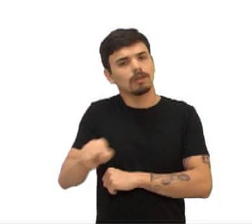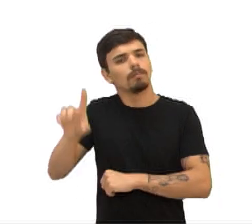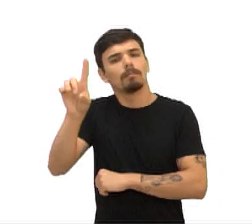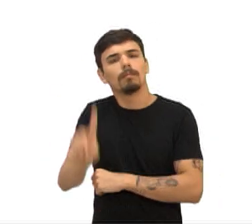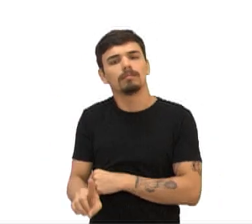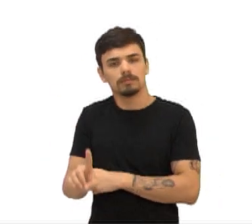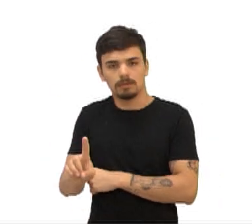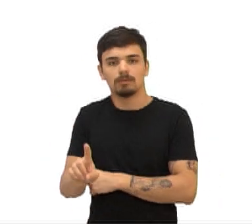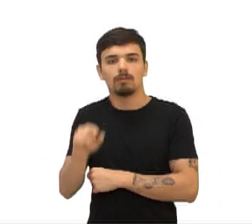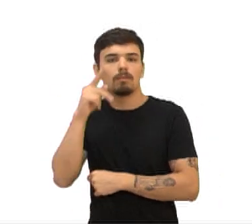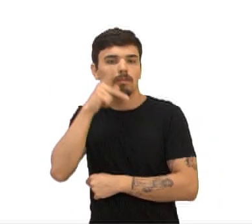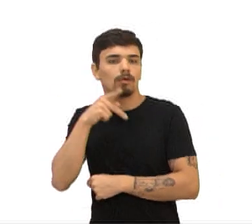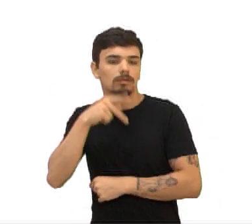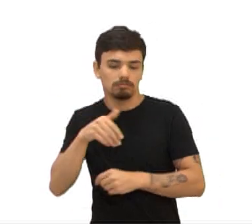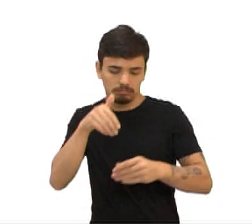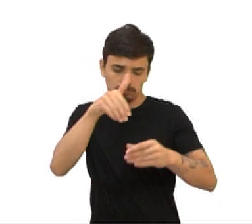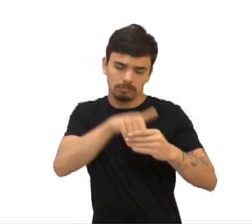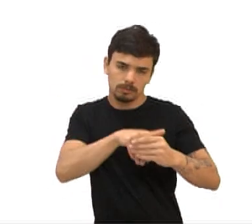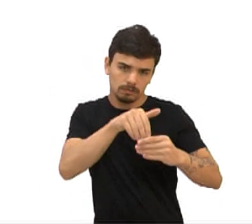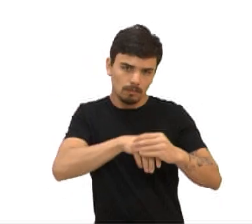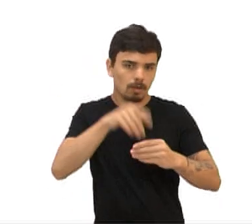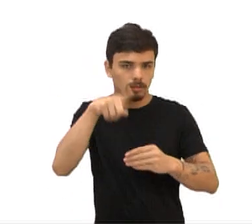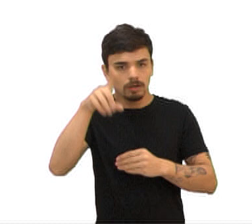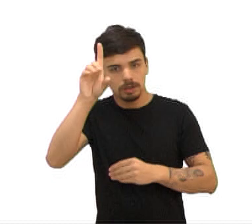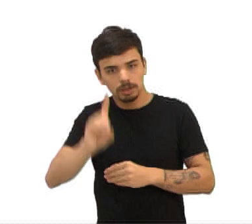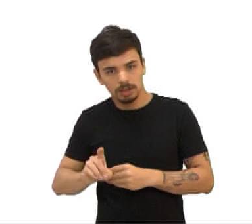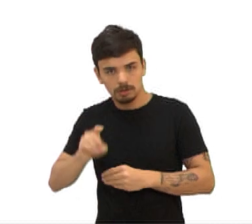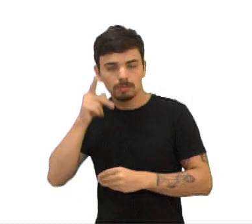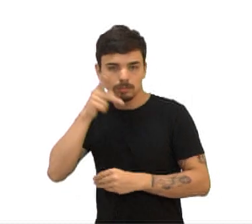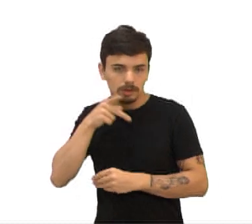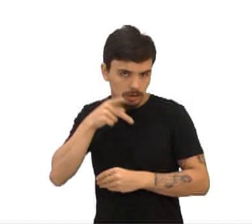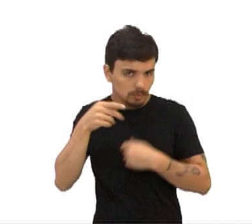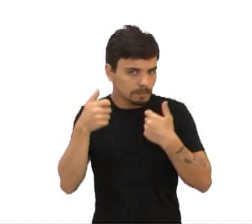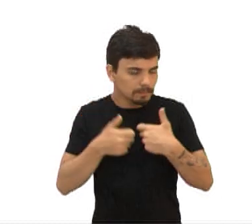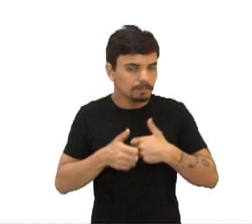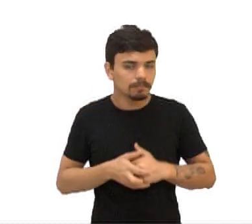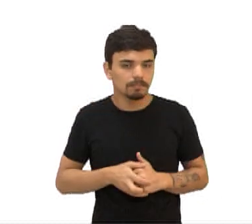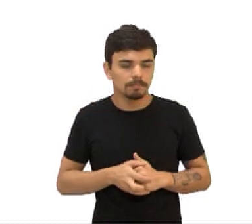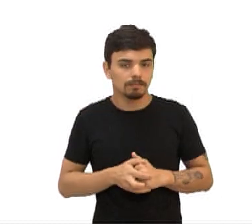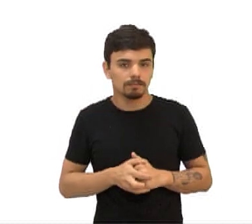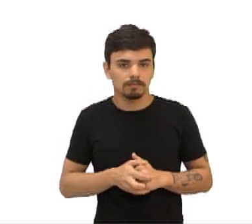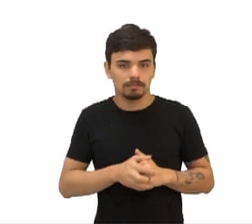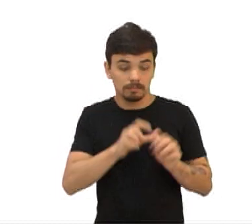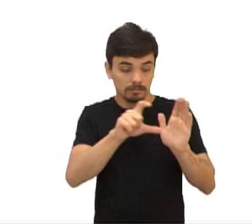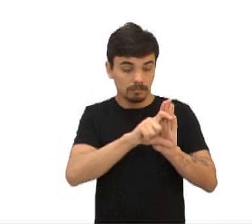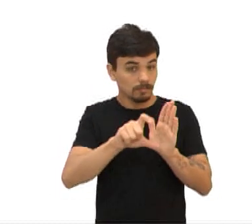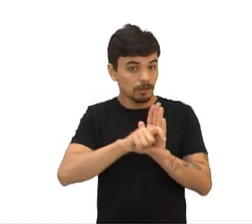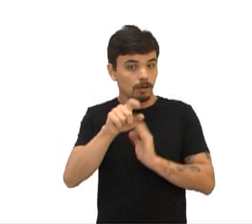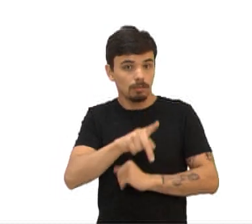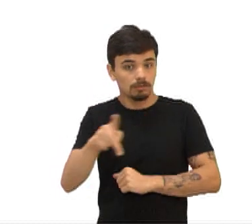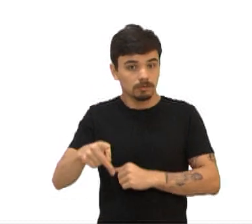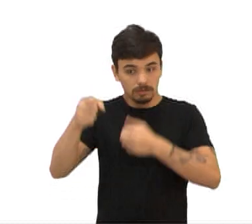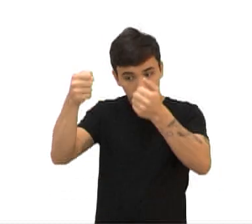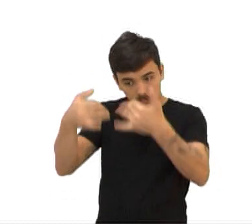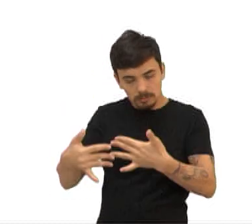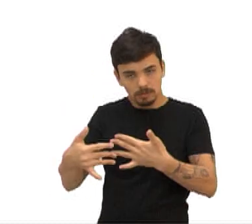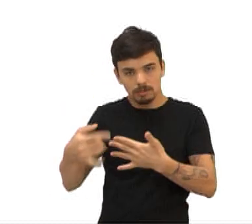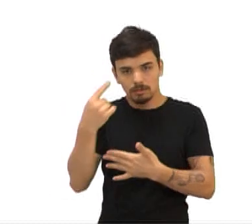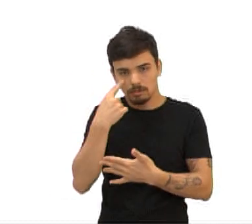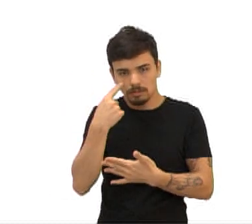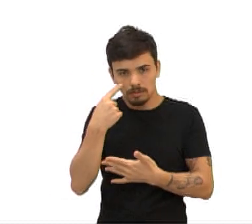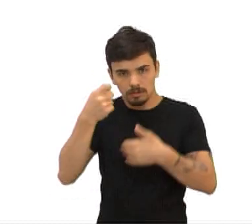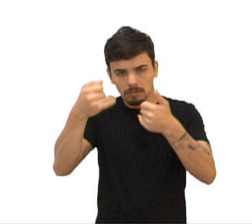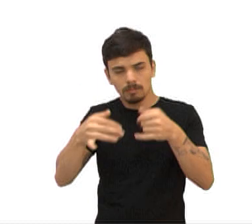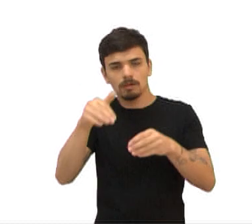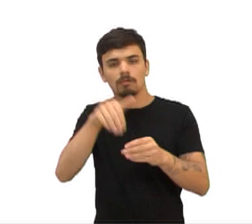direitos políticos. Lembrem, o voto é um direito político. O direito ao voto é um direito político. O trecho do professor José Murilo de Carvalho assinala que o